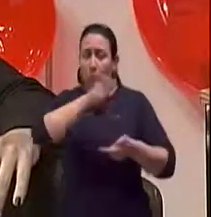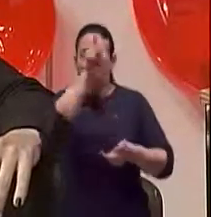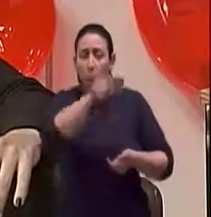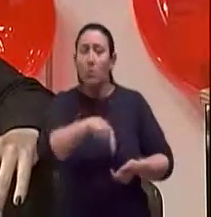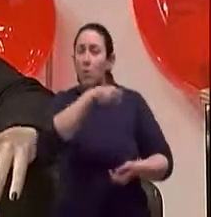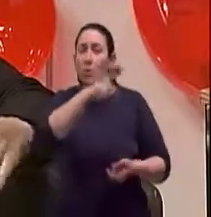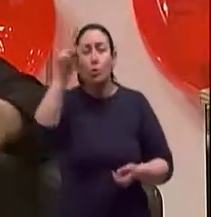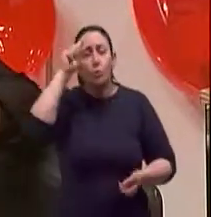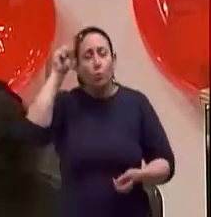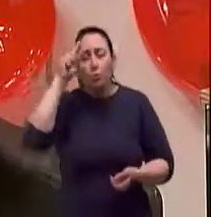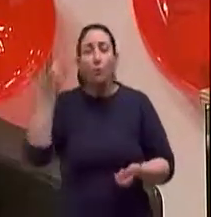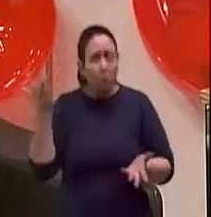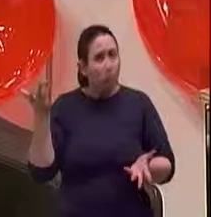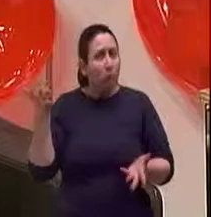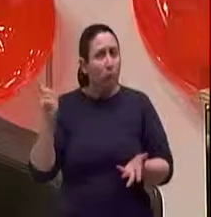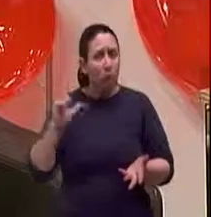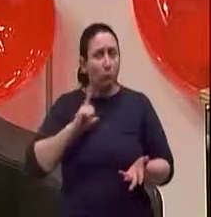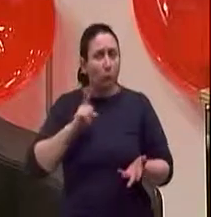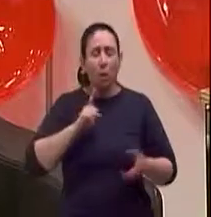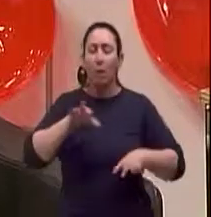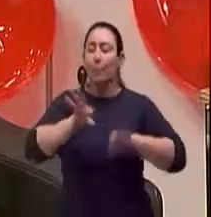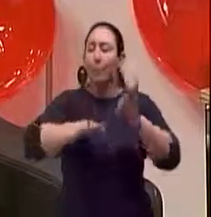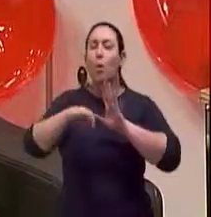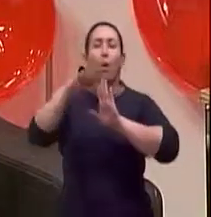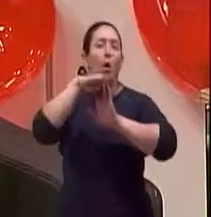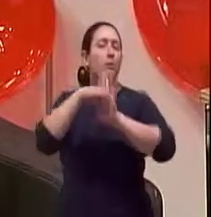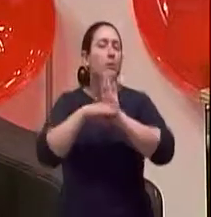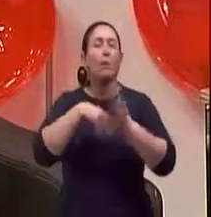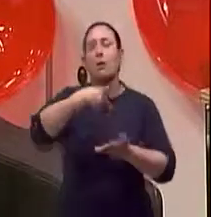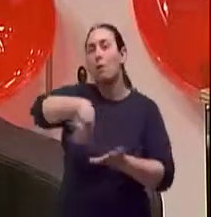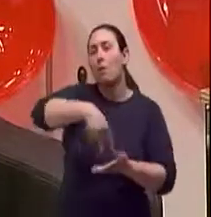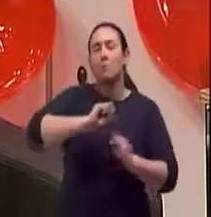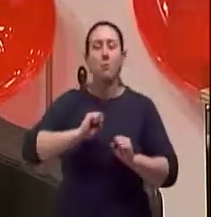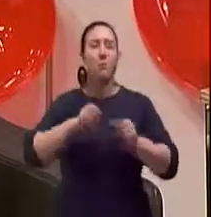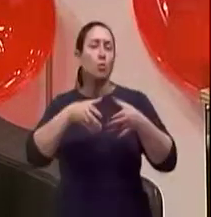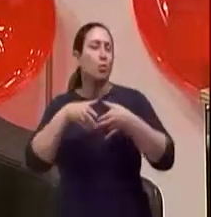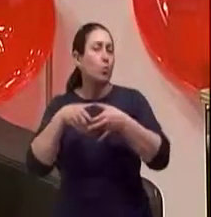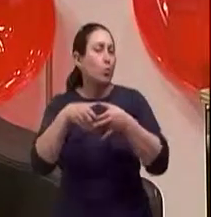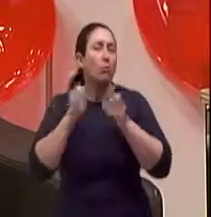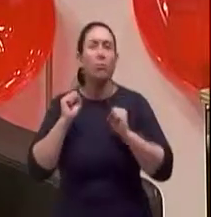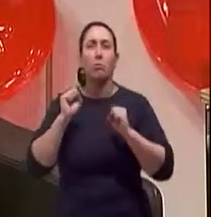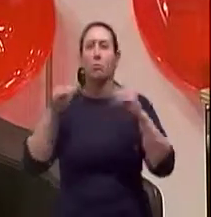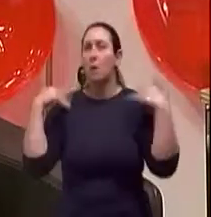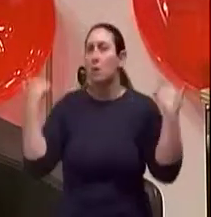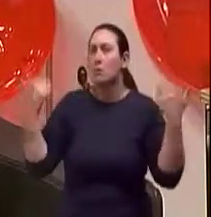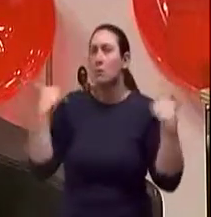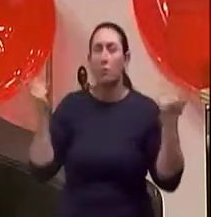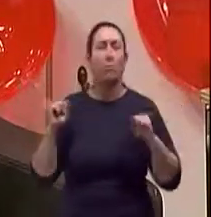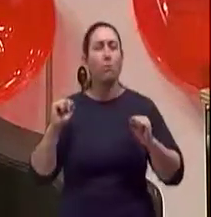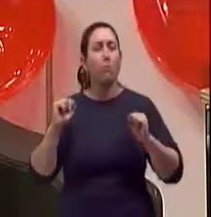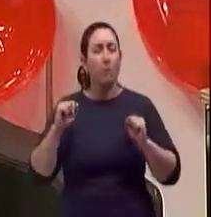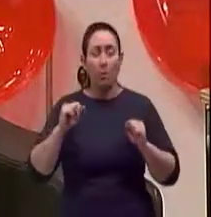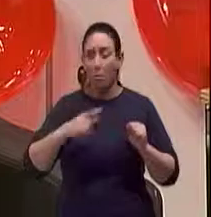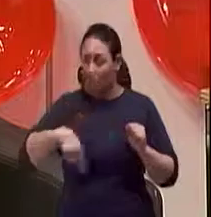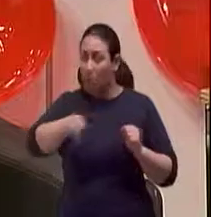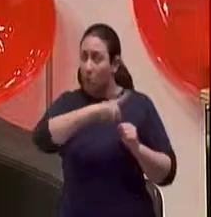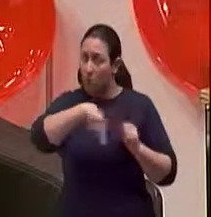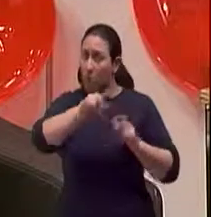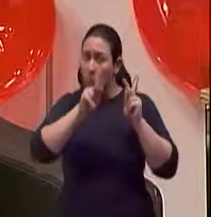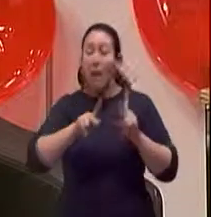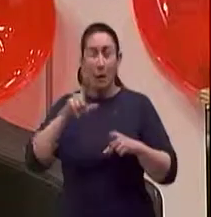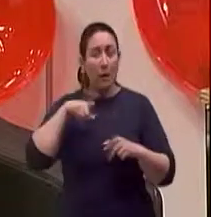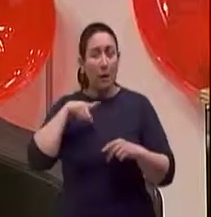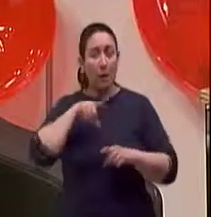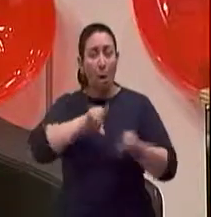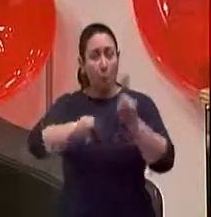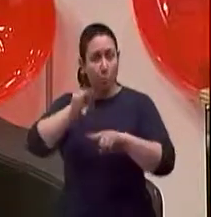check-ups diários. Eles têm programação de dança, de excursão, de passeio. E às vezes eu tenho um grupo